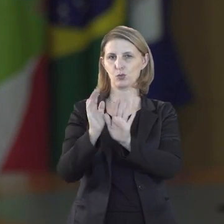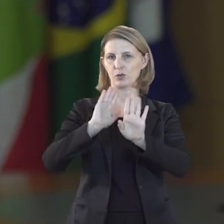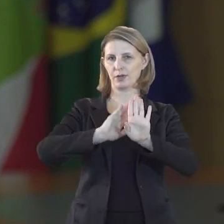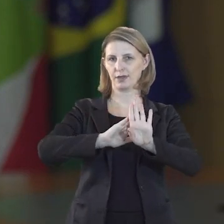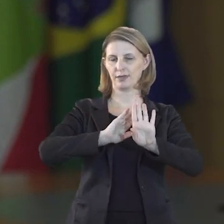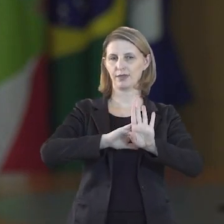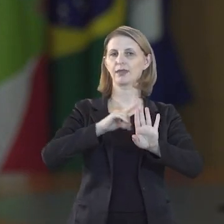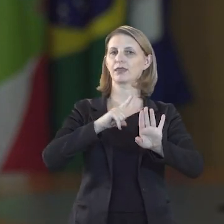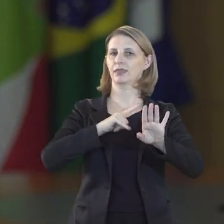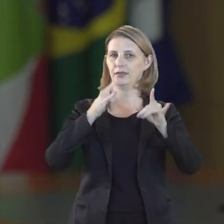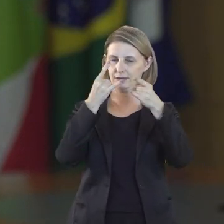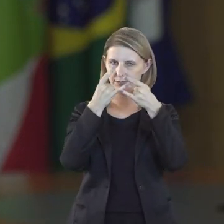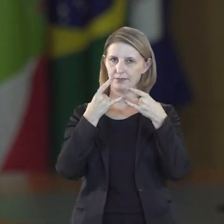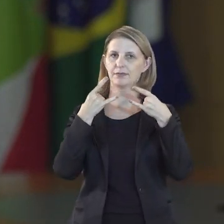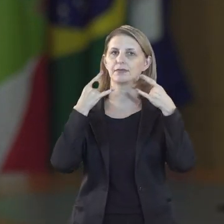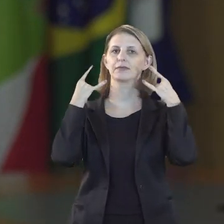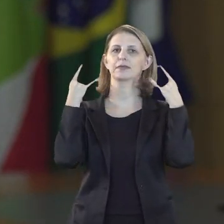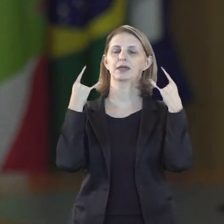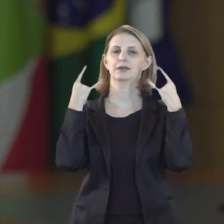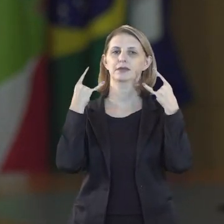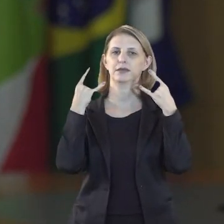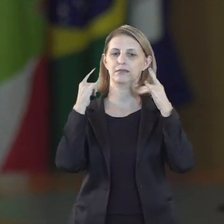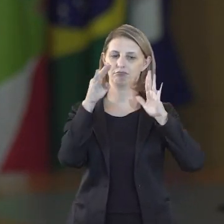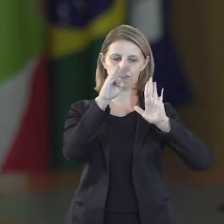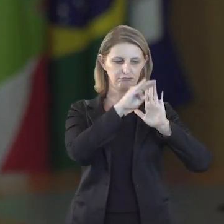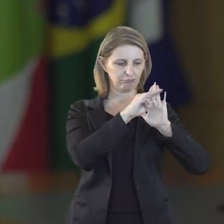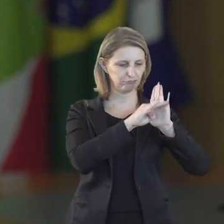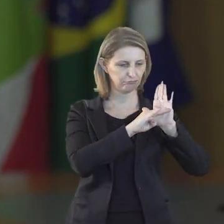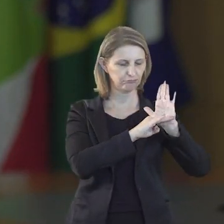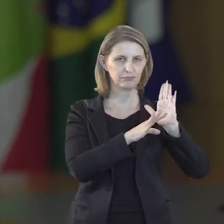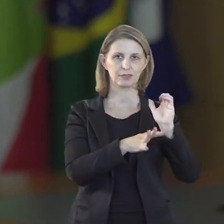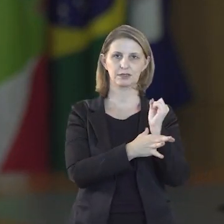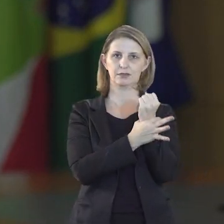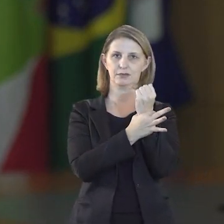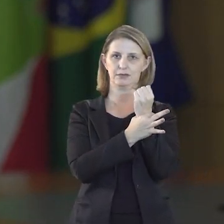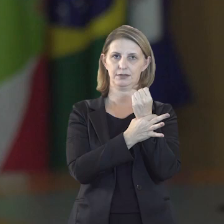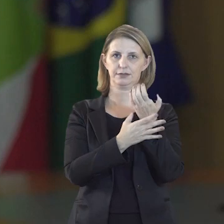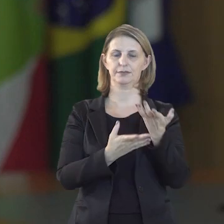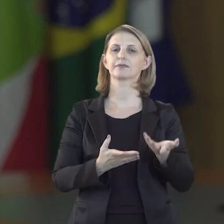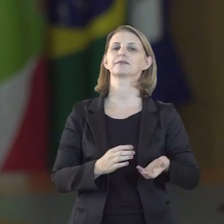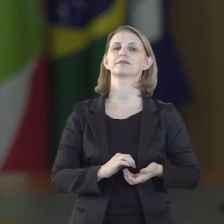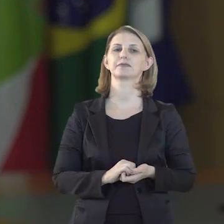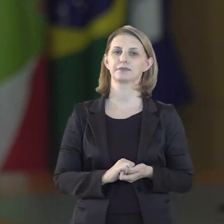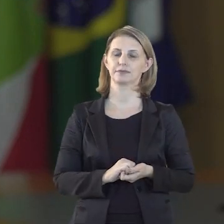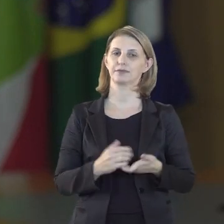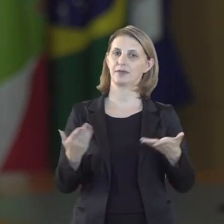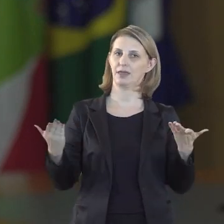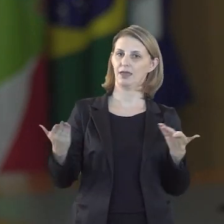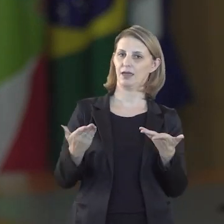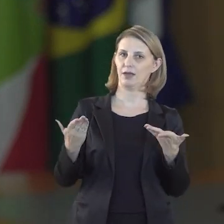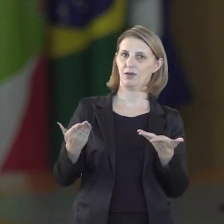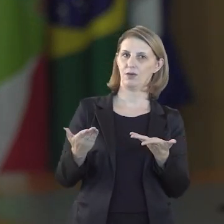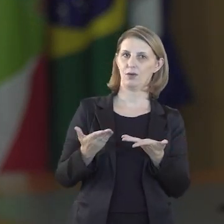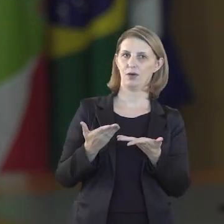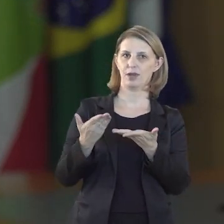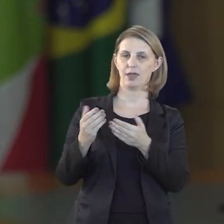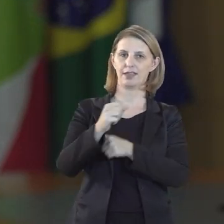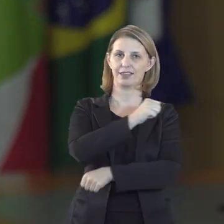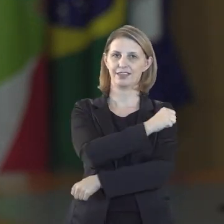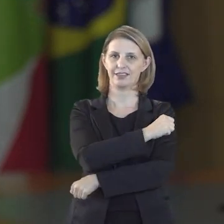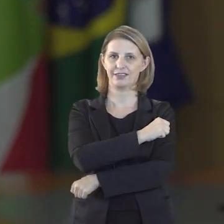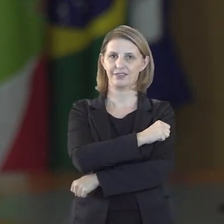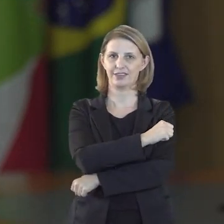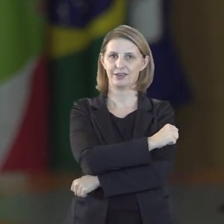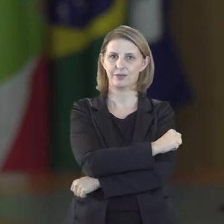técnica envolvida faz o uso de máscaras e segue os protocolos sanitários. Passo agora a palavra